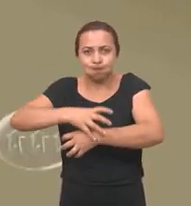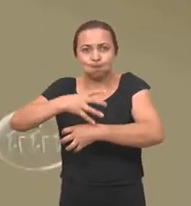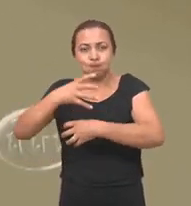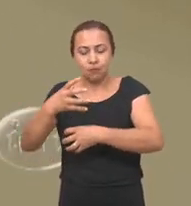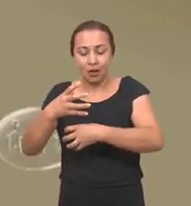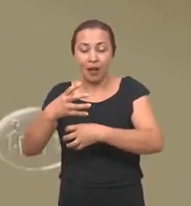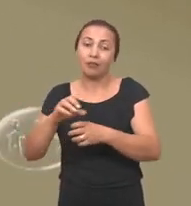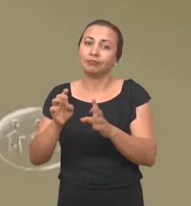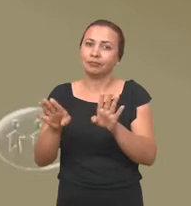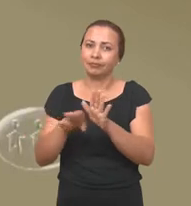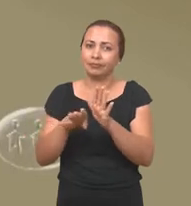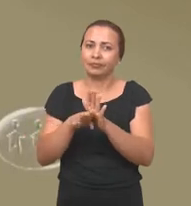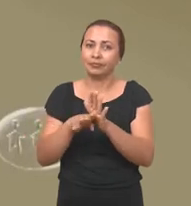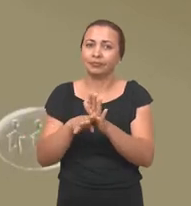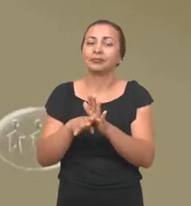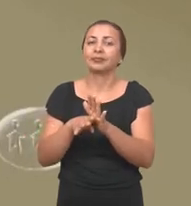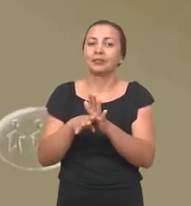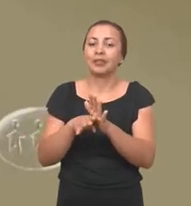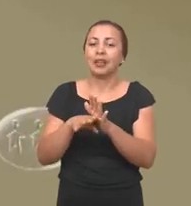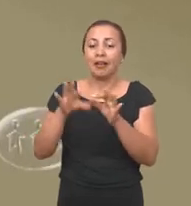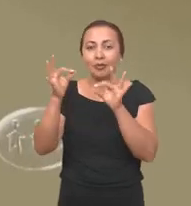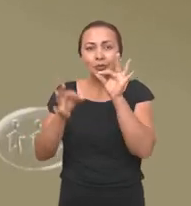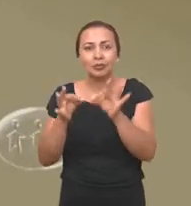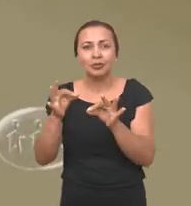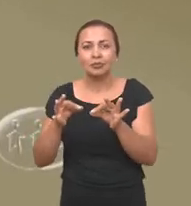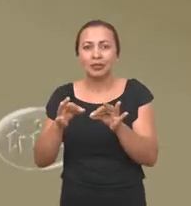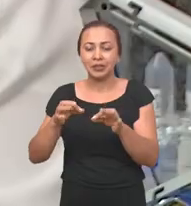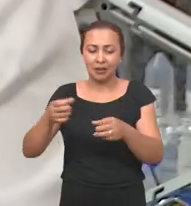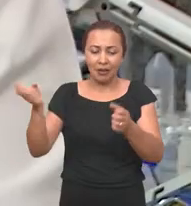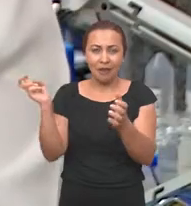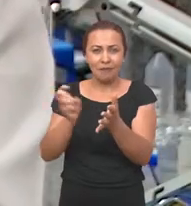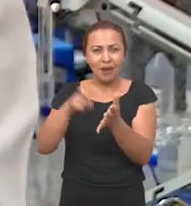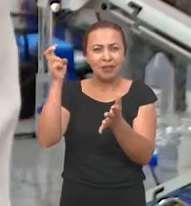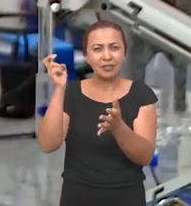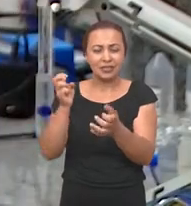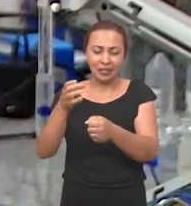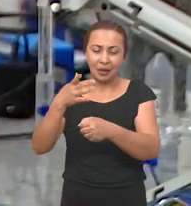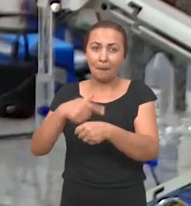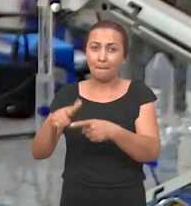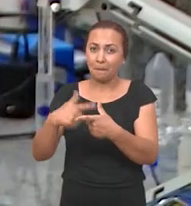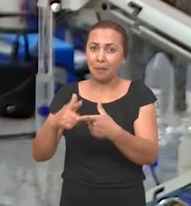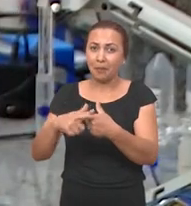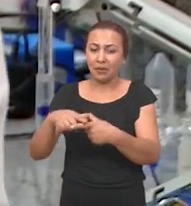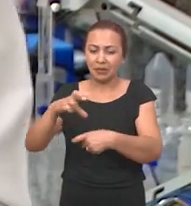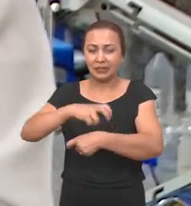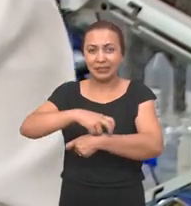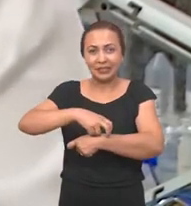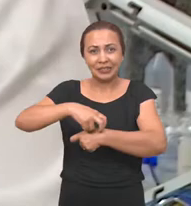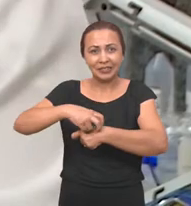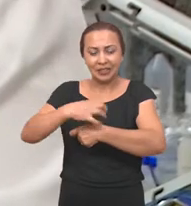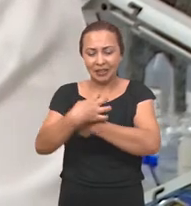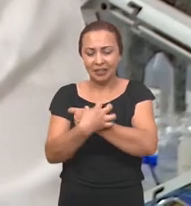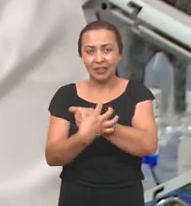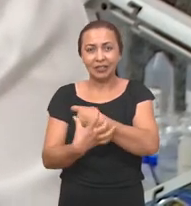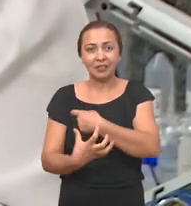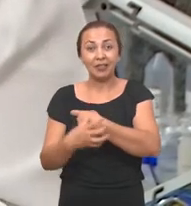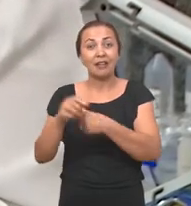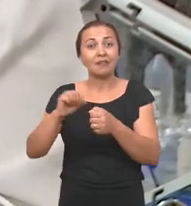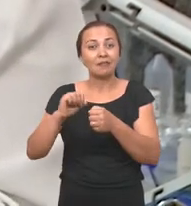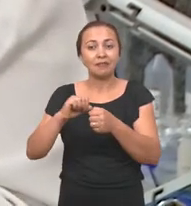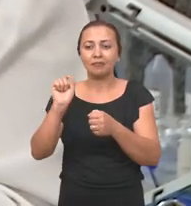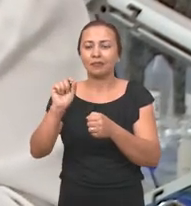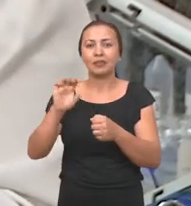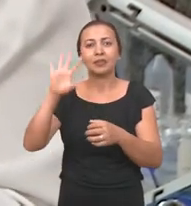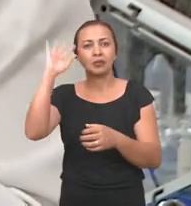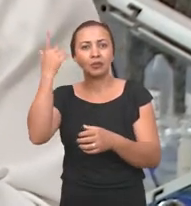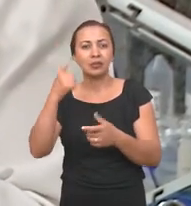local. Inclusive, é justamente esse intenso, essa intensa lesão tecidual local que faz